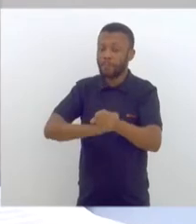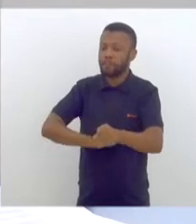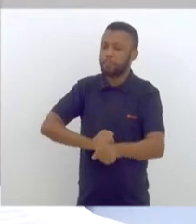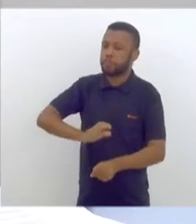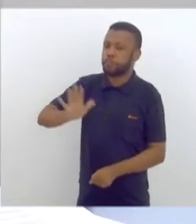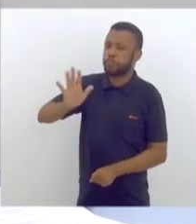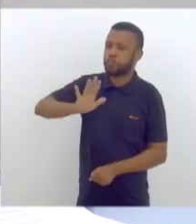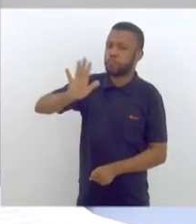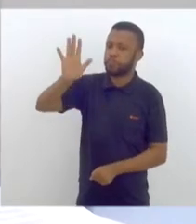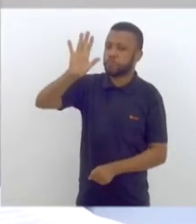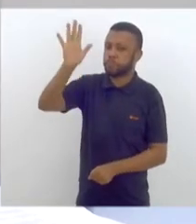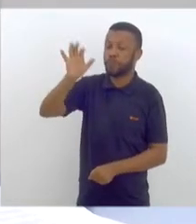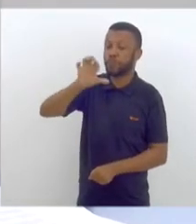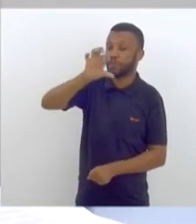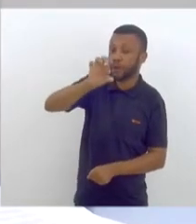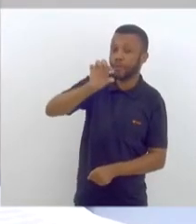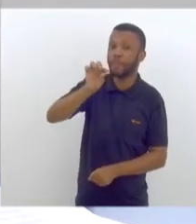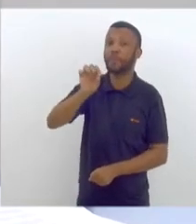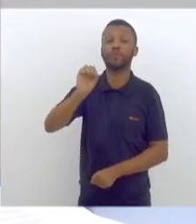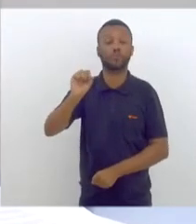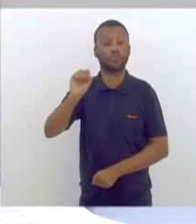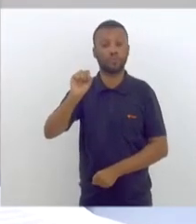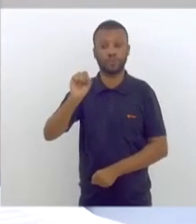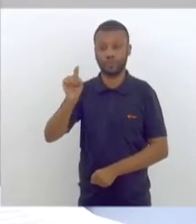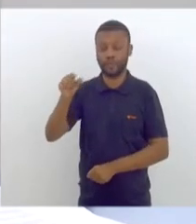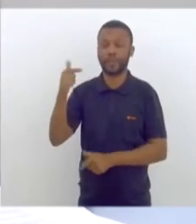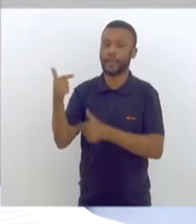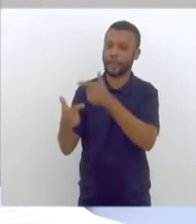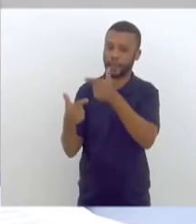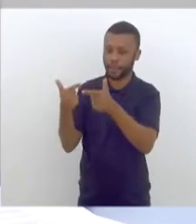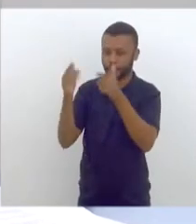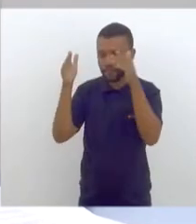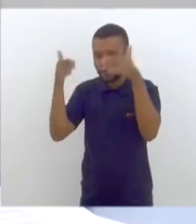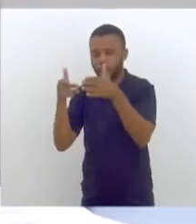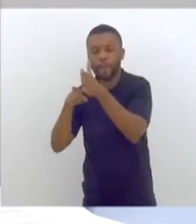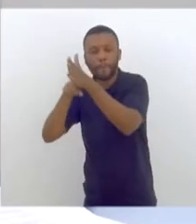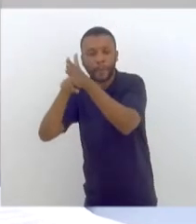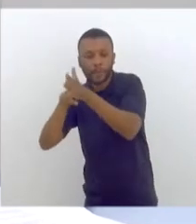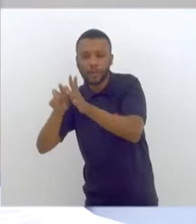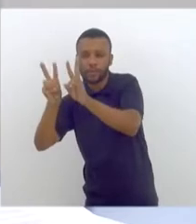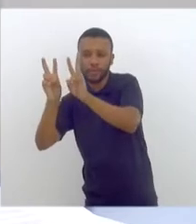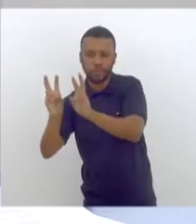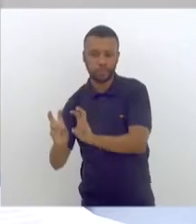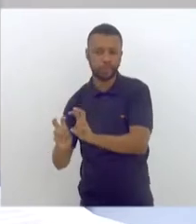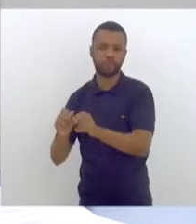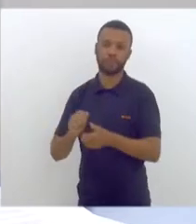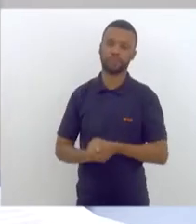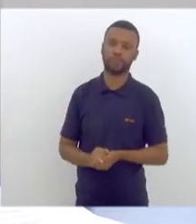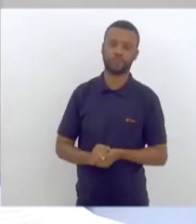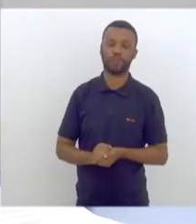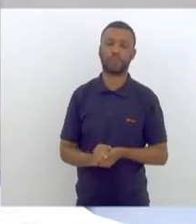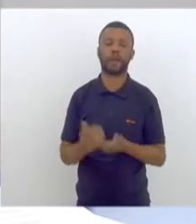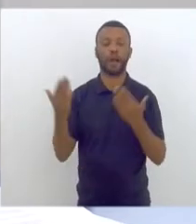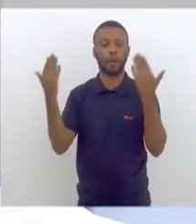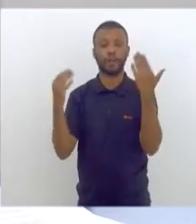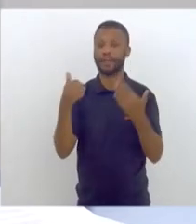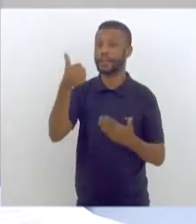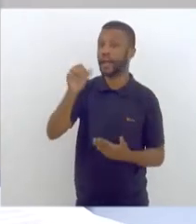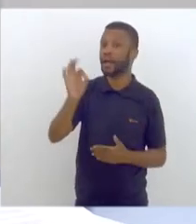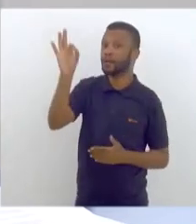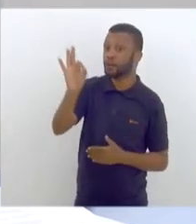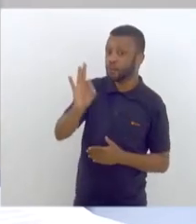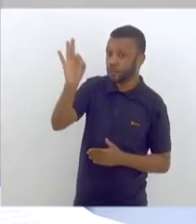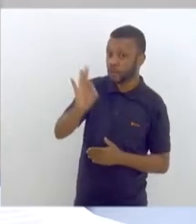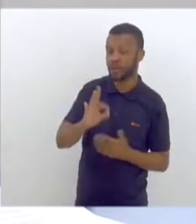9.8 que a inflação que você tá trabalhando não tô nem aproximadamente 10% tem infração 21